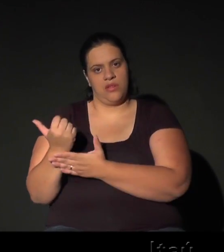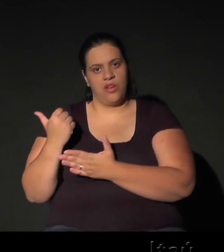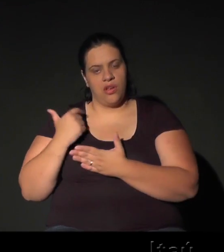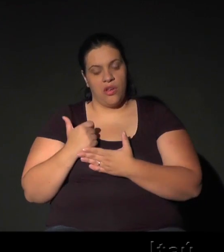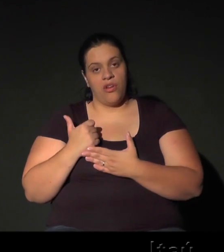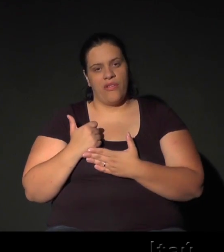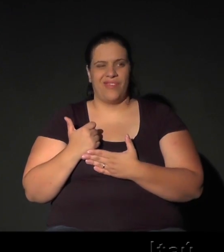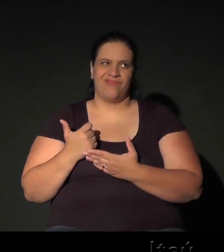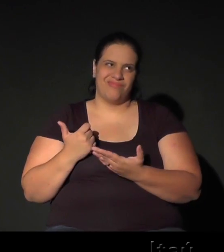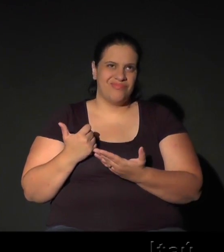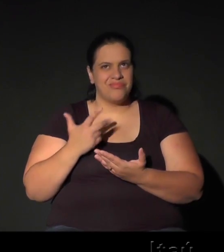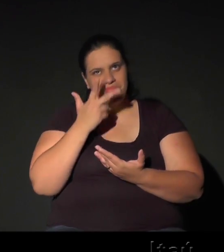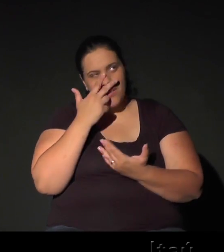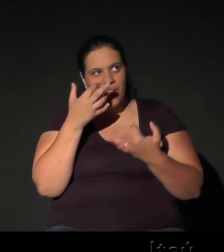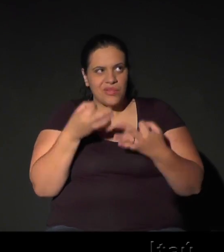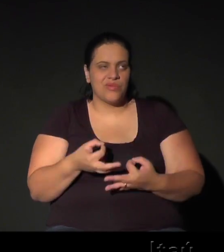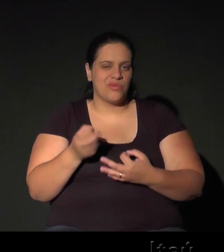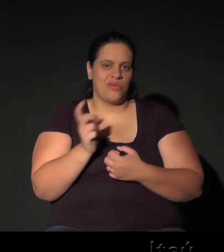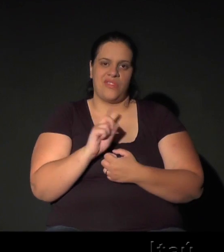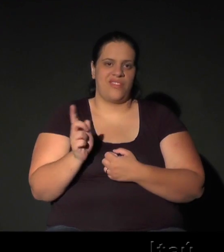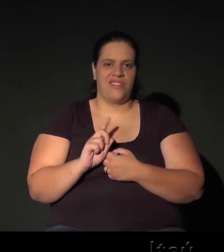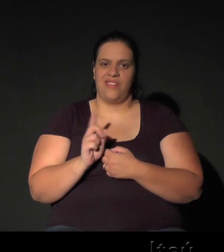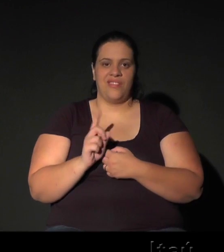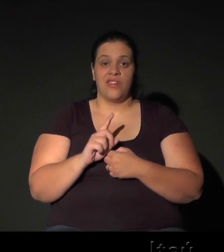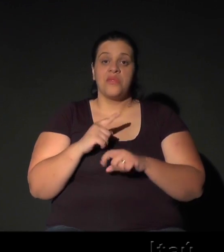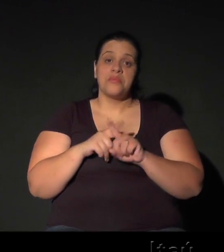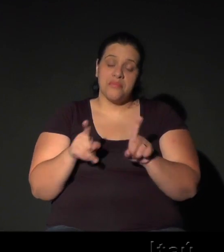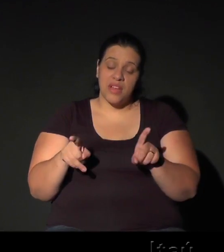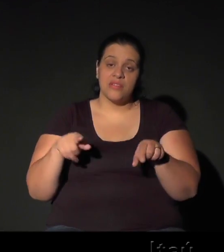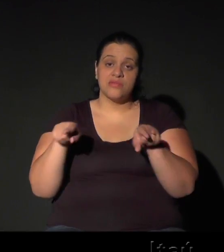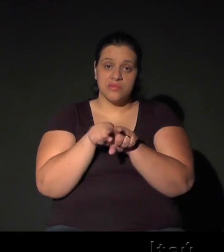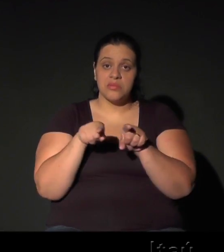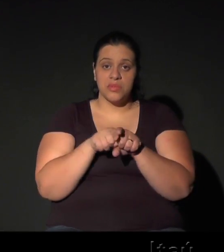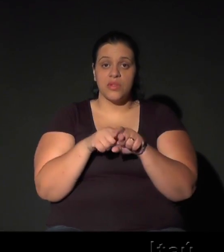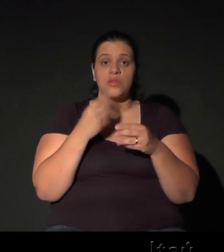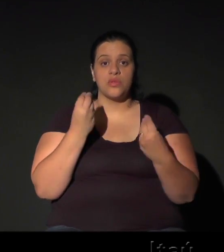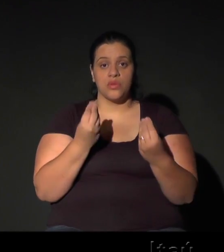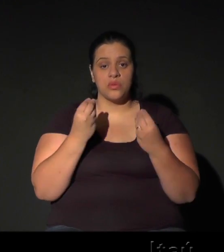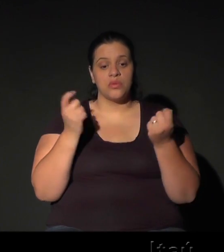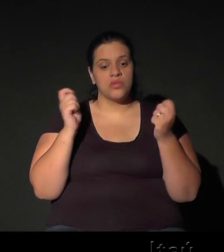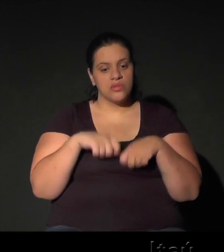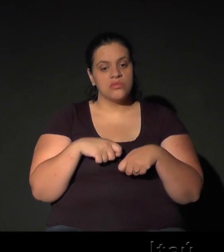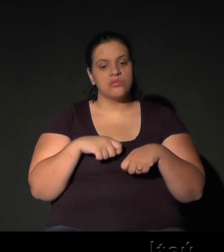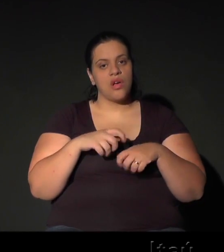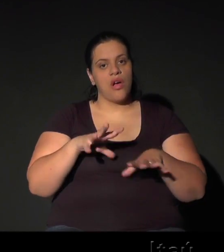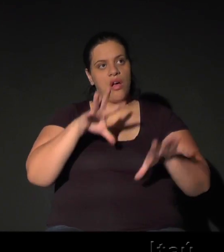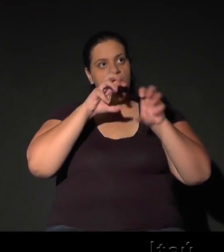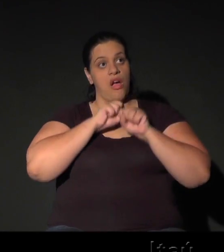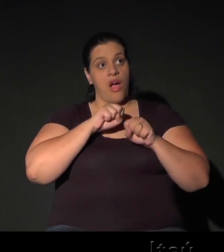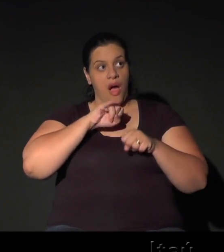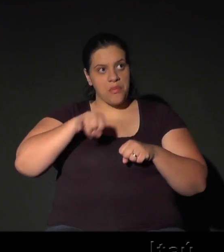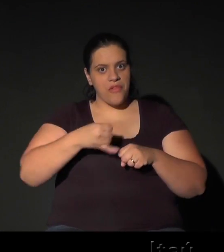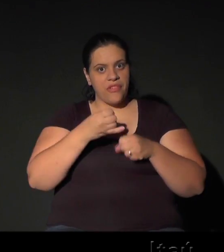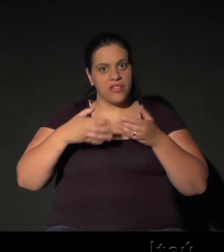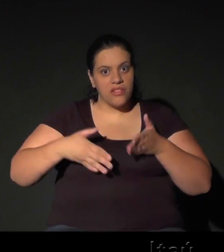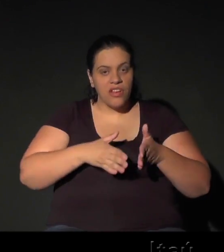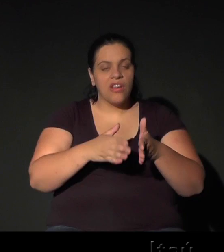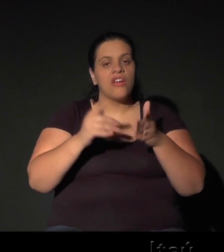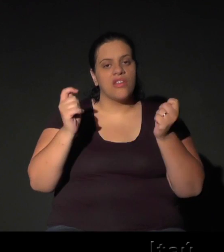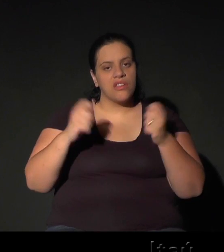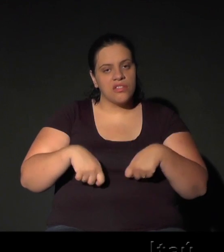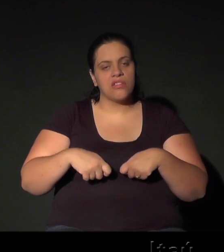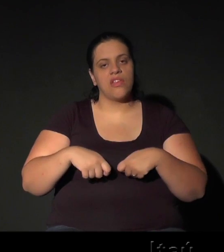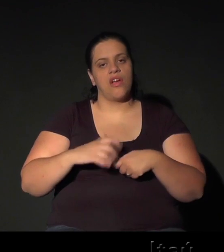diz é não é o ideal efetivamente né mas ao mesmo tempo como a gente vai se apropriar dessa estratégia para fazer com